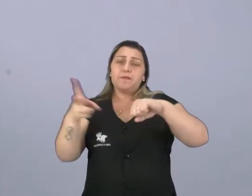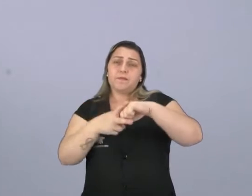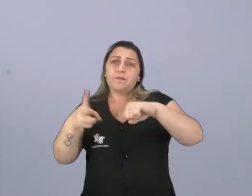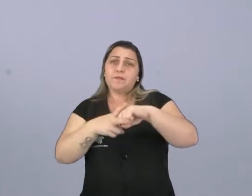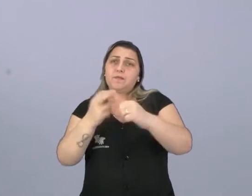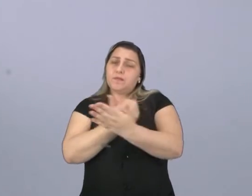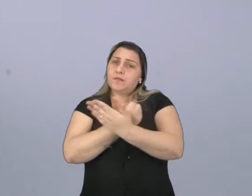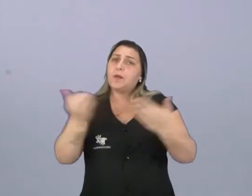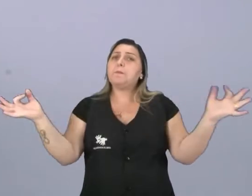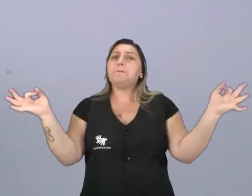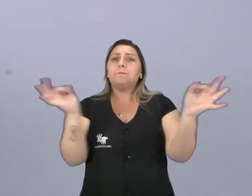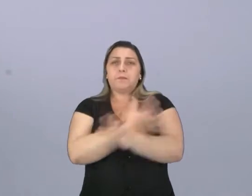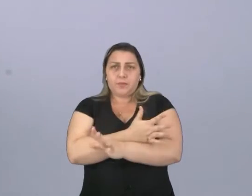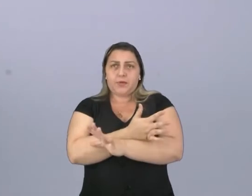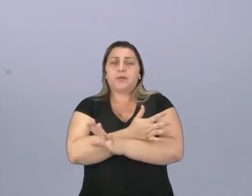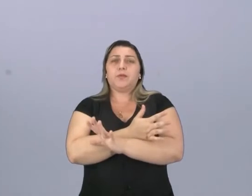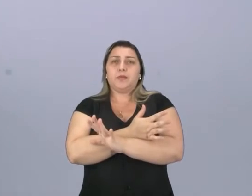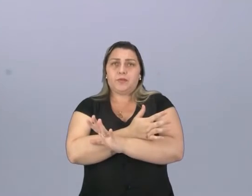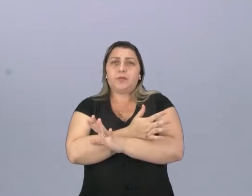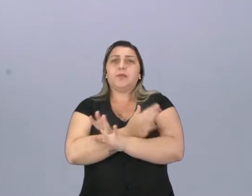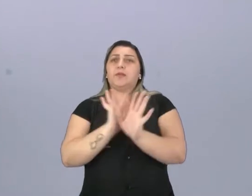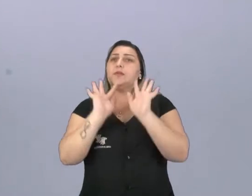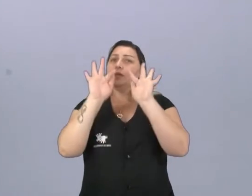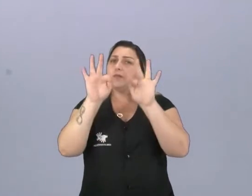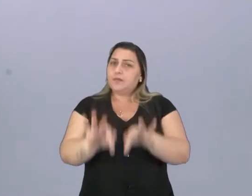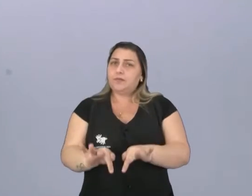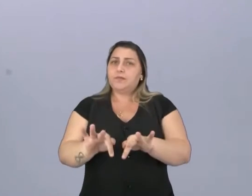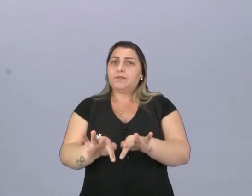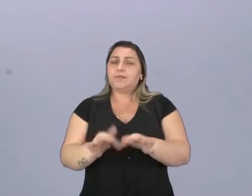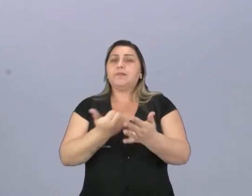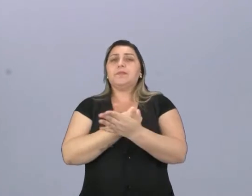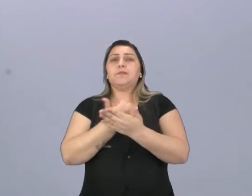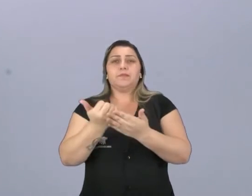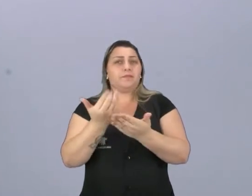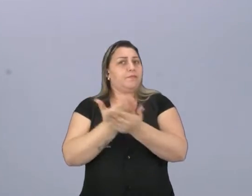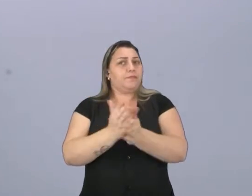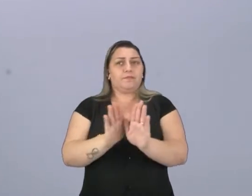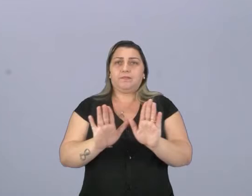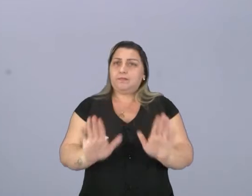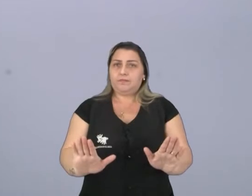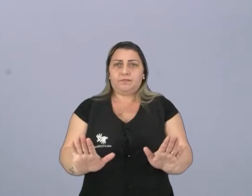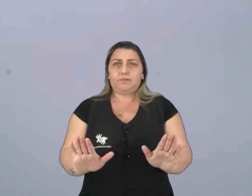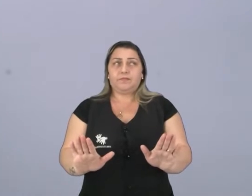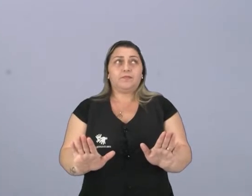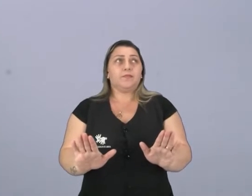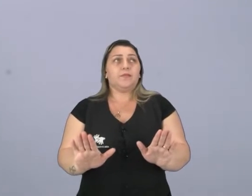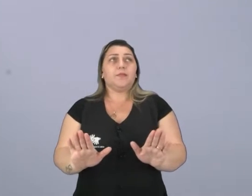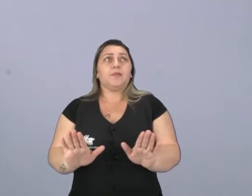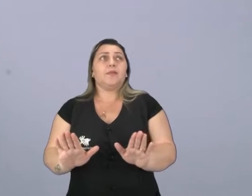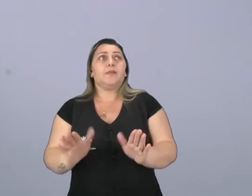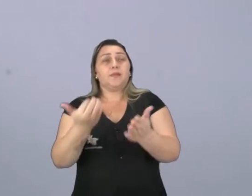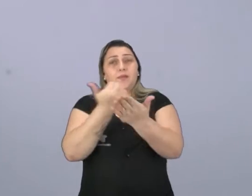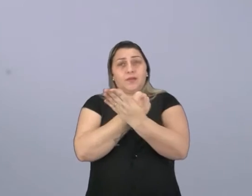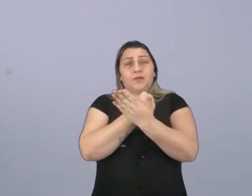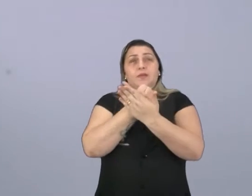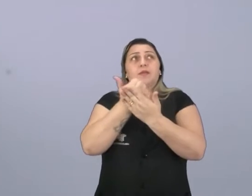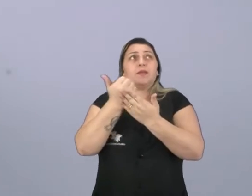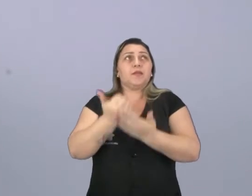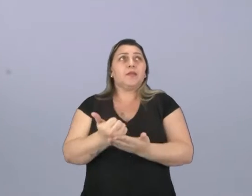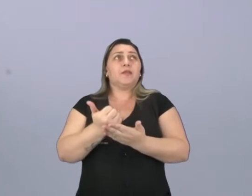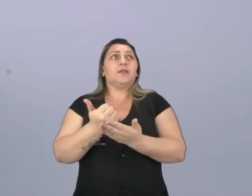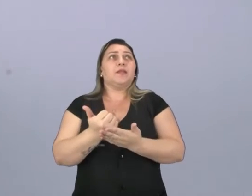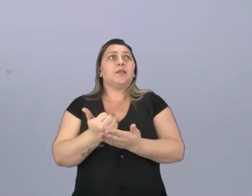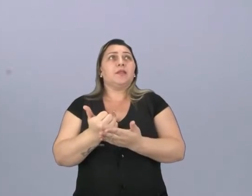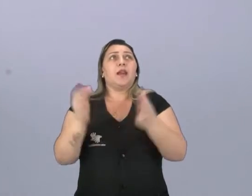ações concluídas, ações terminadas, ações acabadas. Quando uma ação ela